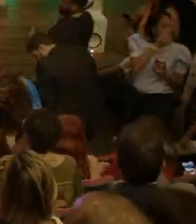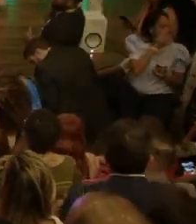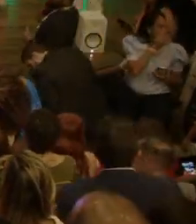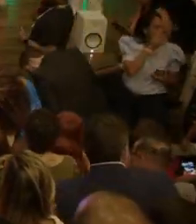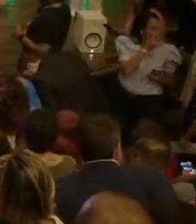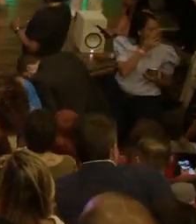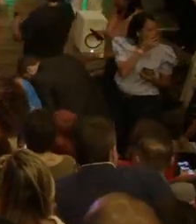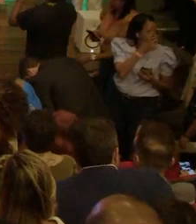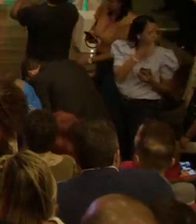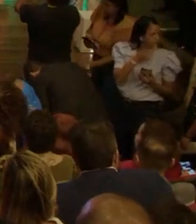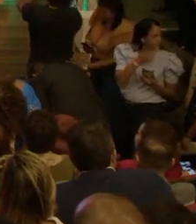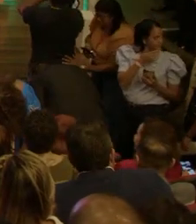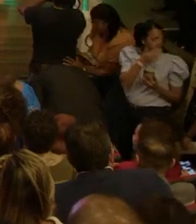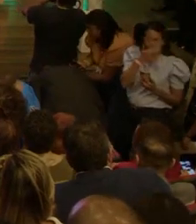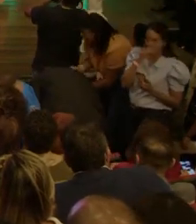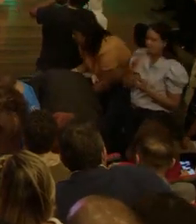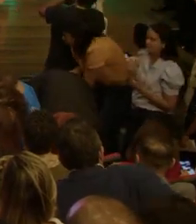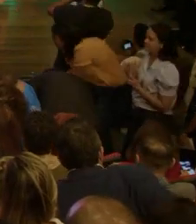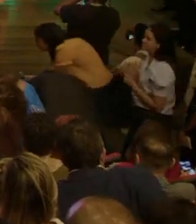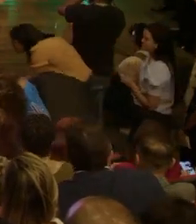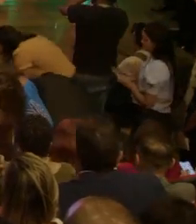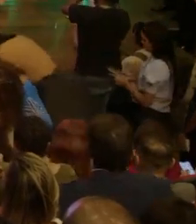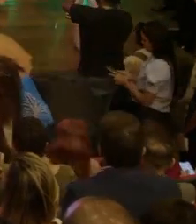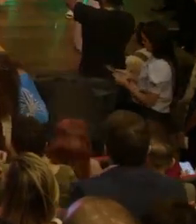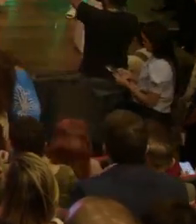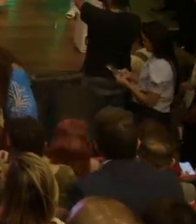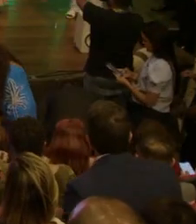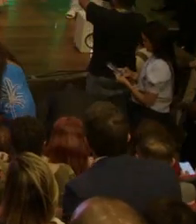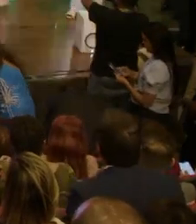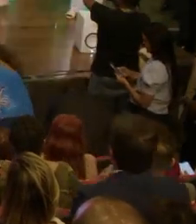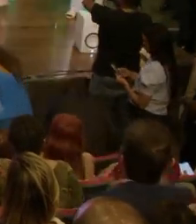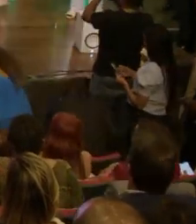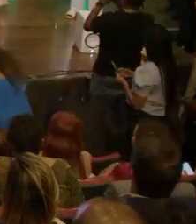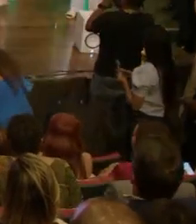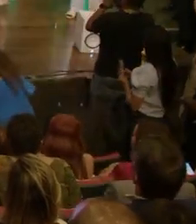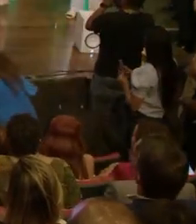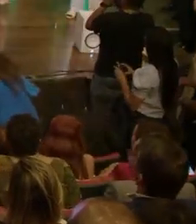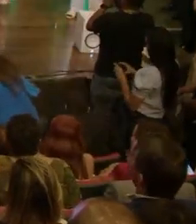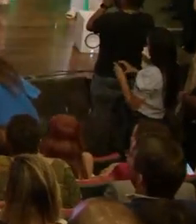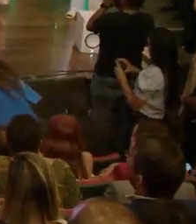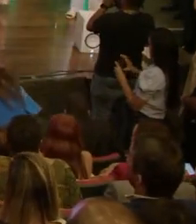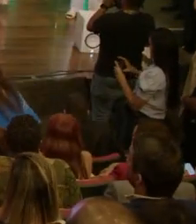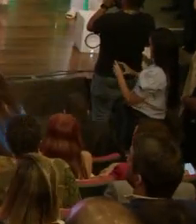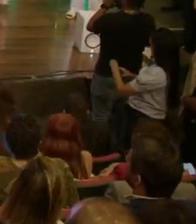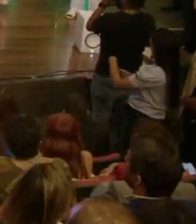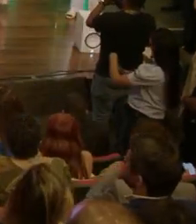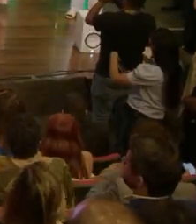É um belo orim, o jinguinha lá doura,